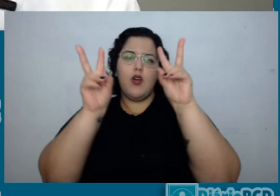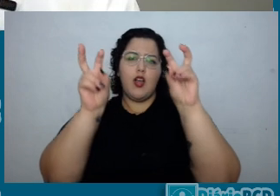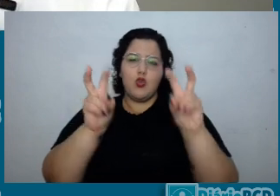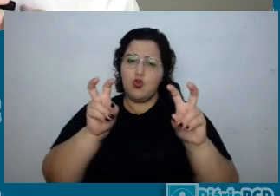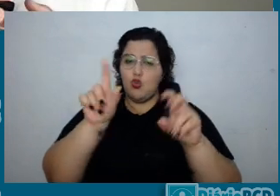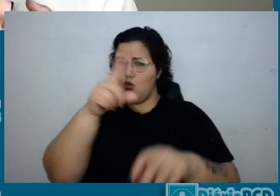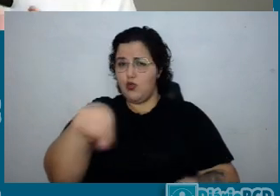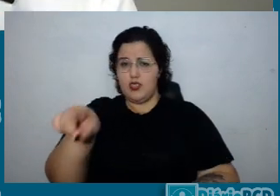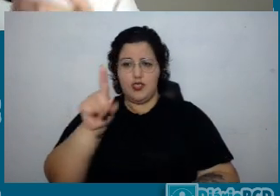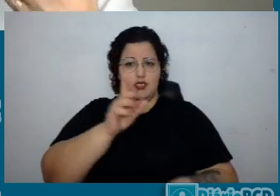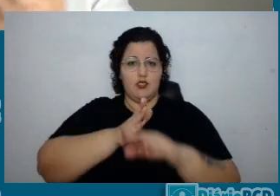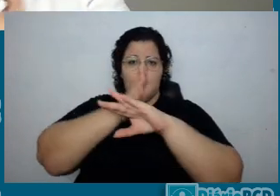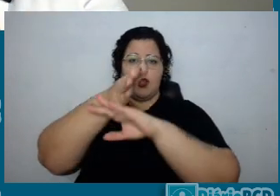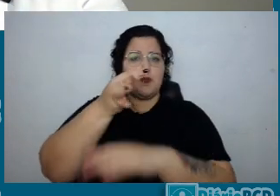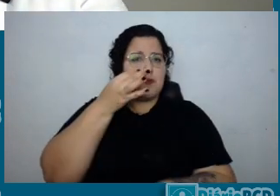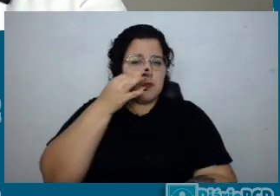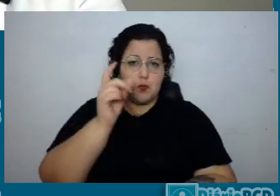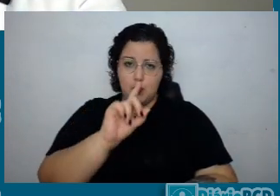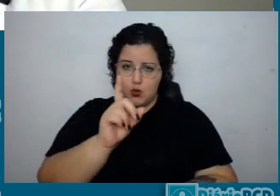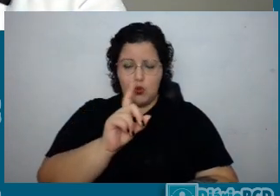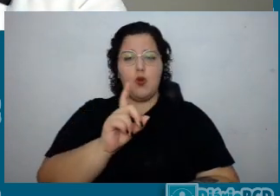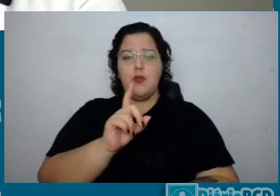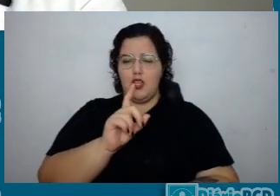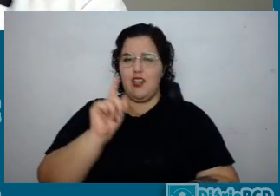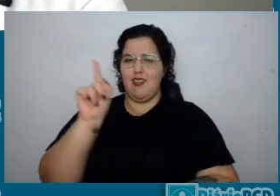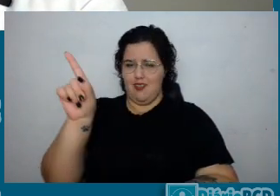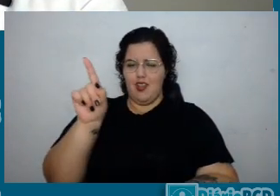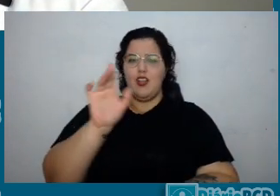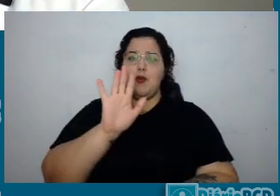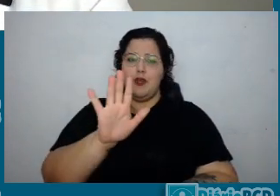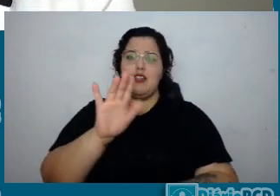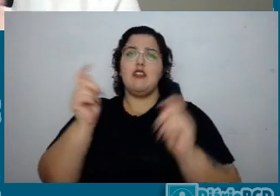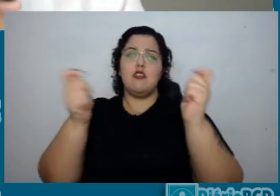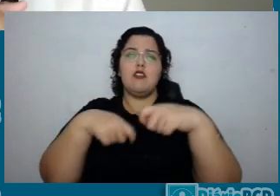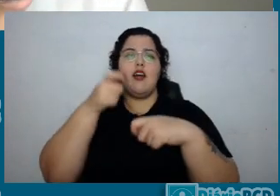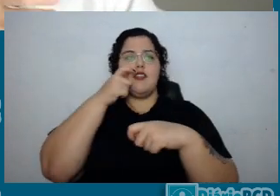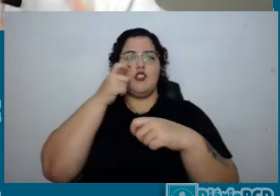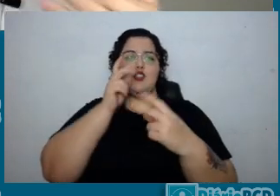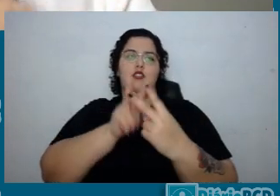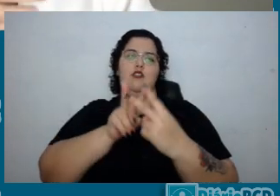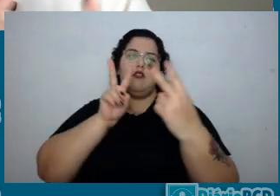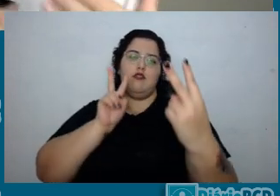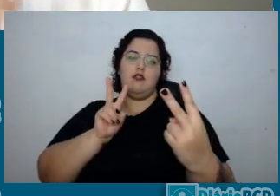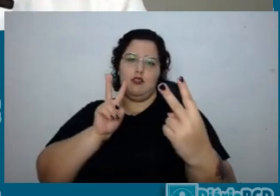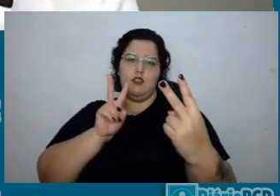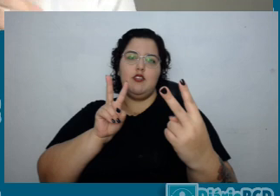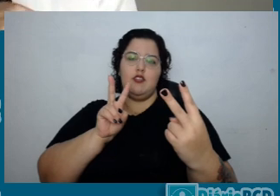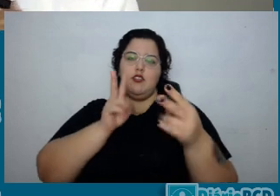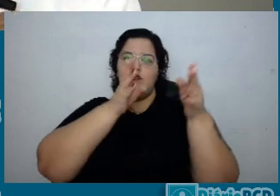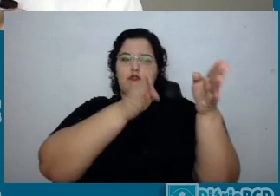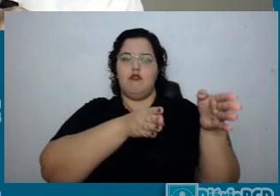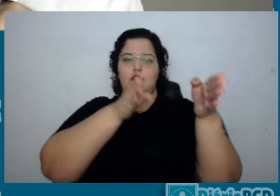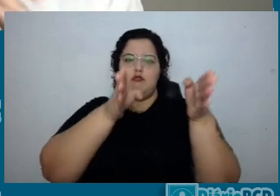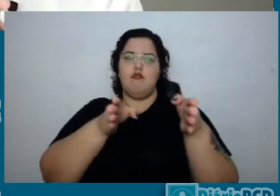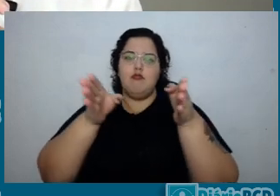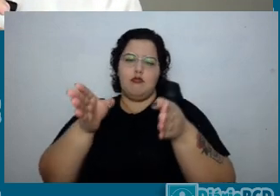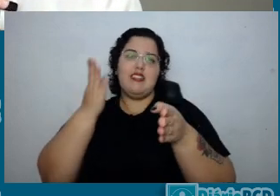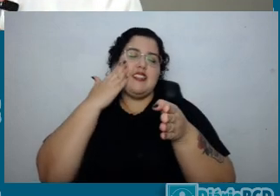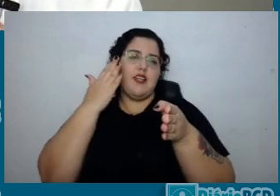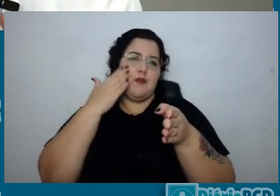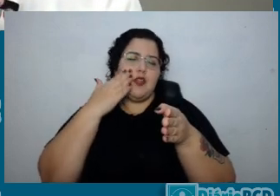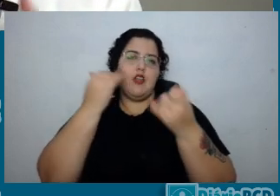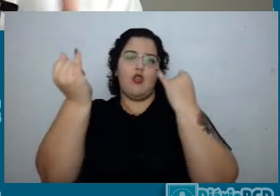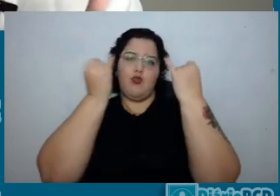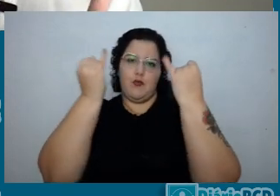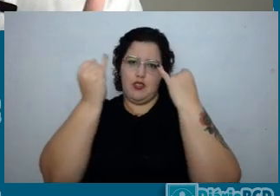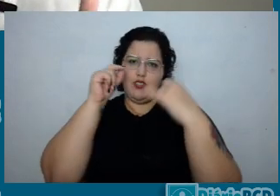Nacional. Você que não vai estar presencialmente lá na capital federal, você vai ter como acompanhar tudo isso passo a passo dessa Conferência